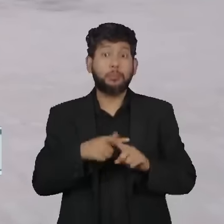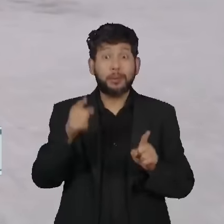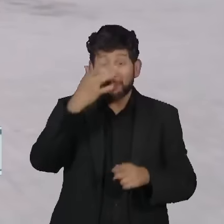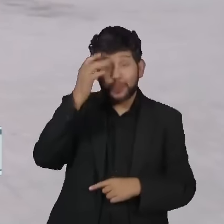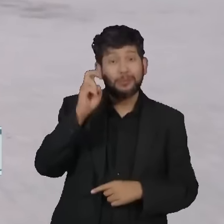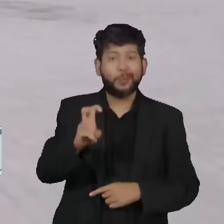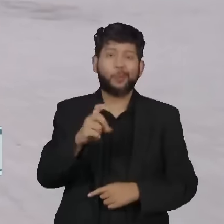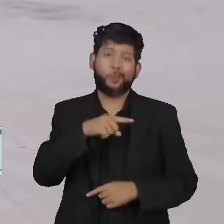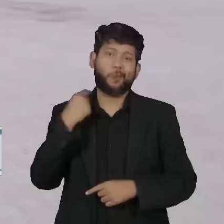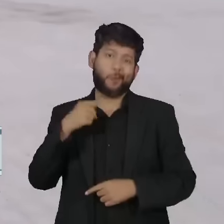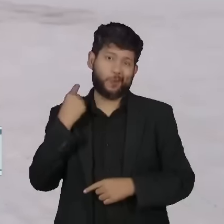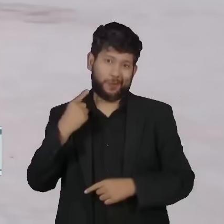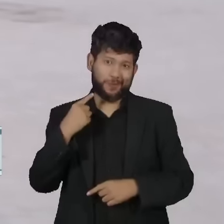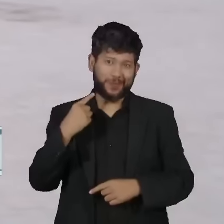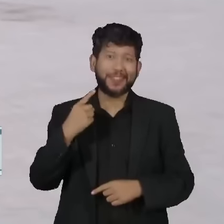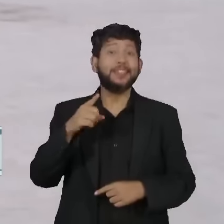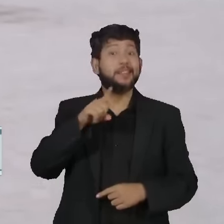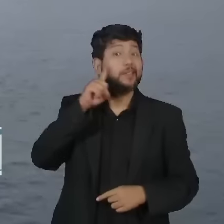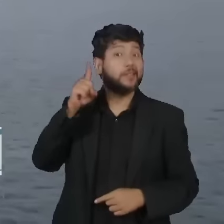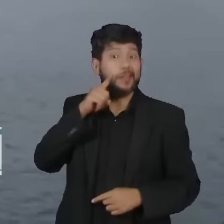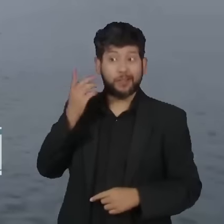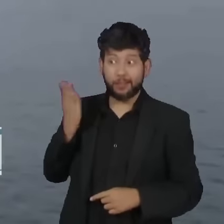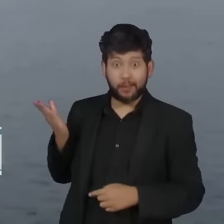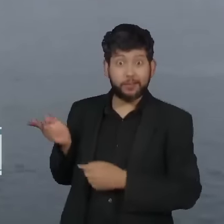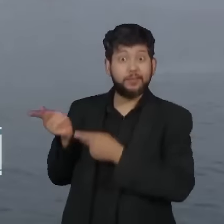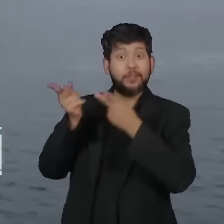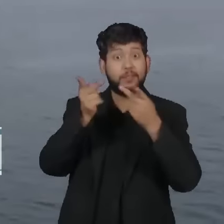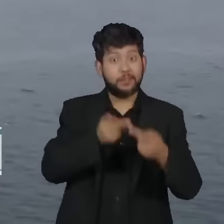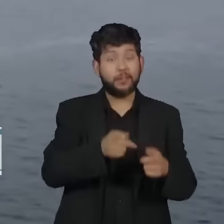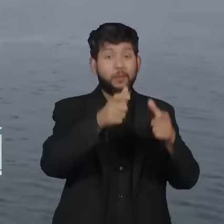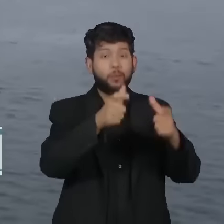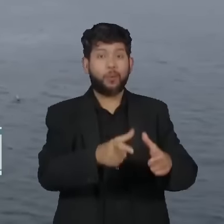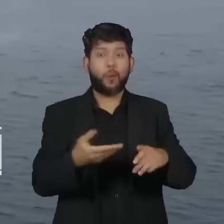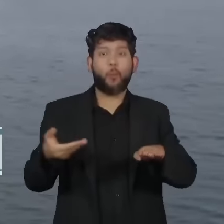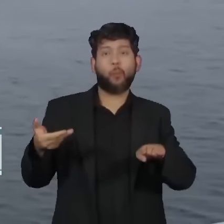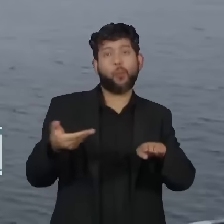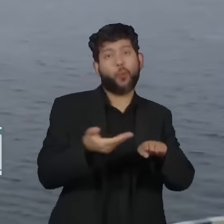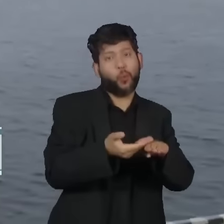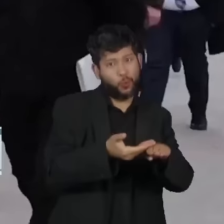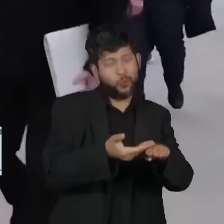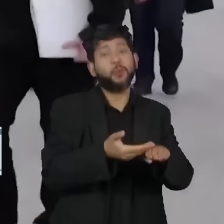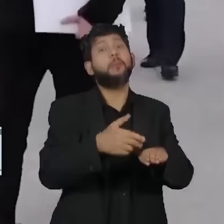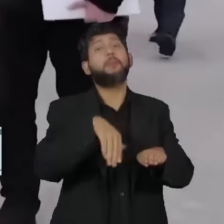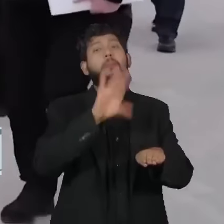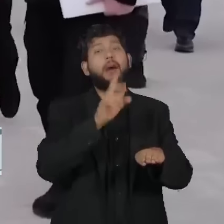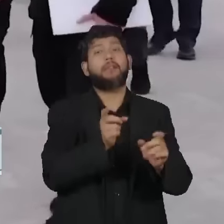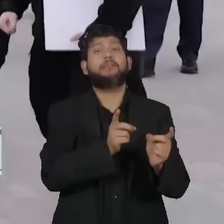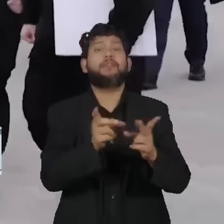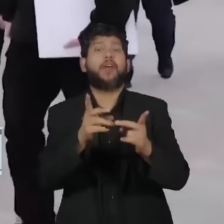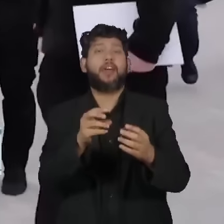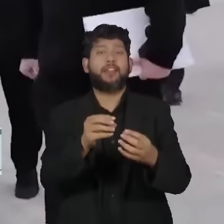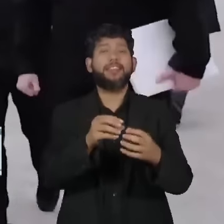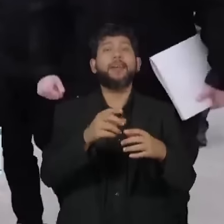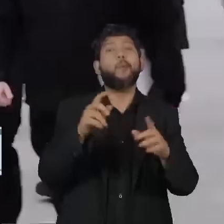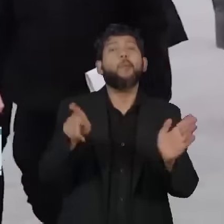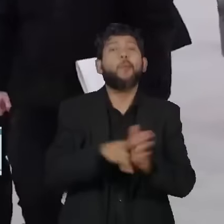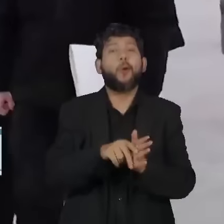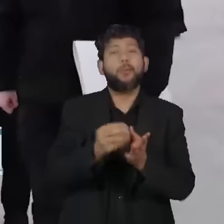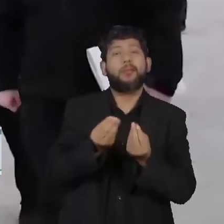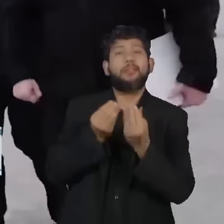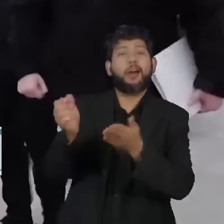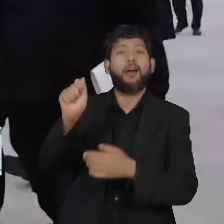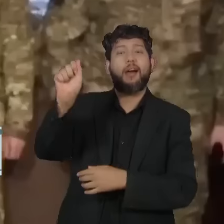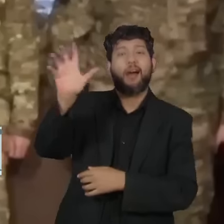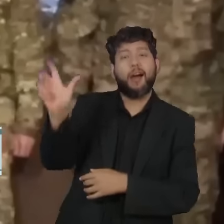morreram. Zelensky e Mitsotakis visitavam o principal porto do país, de onde sai a maior parte dos grãos que alimentam a África e também